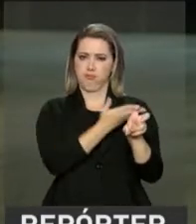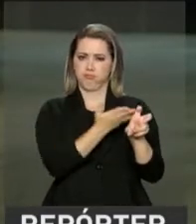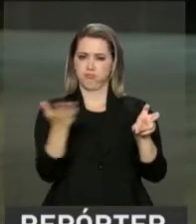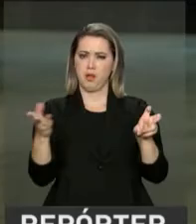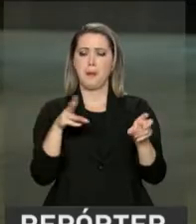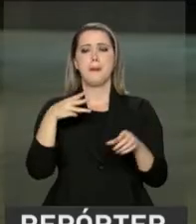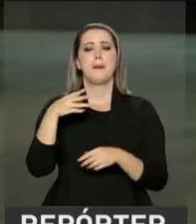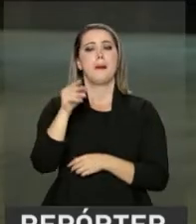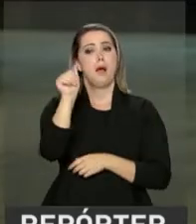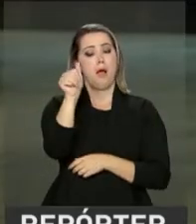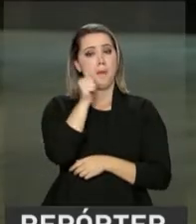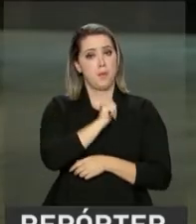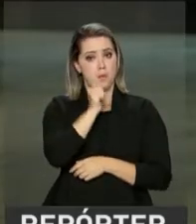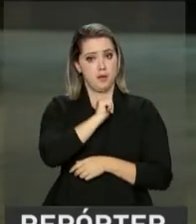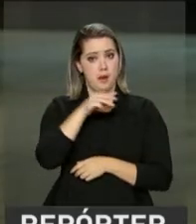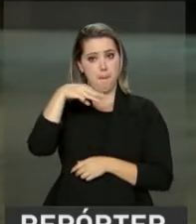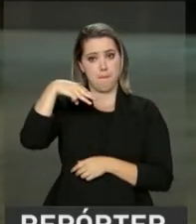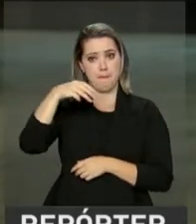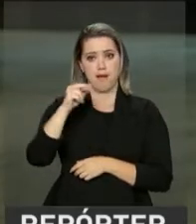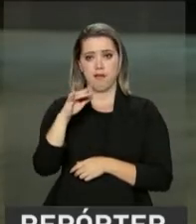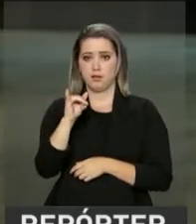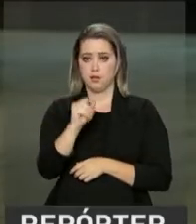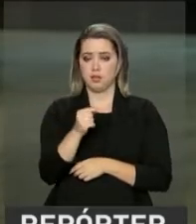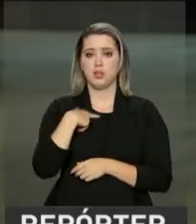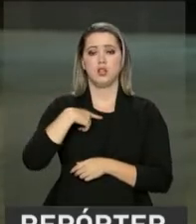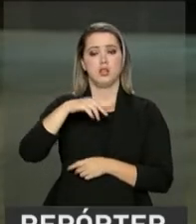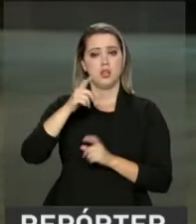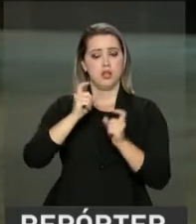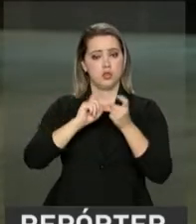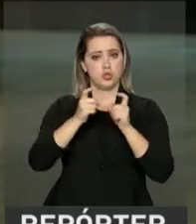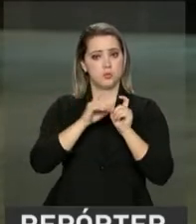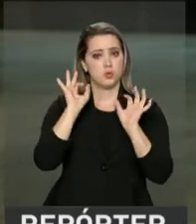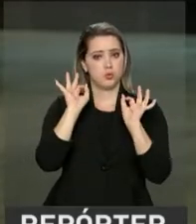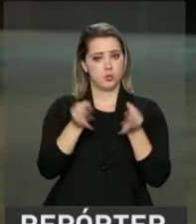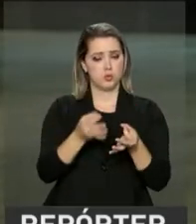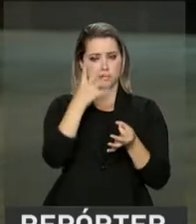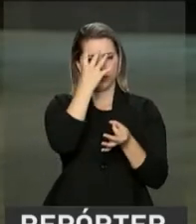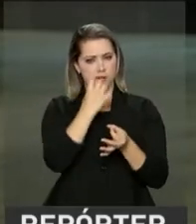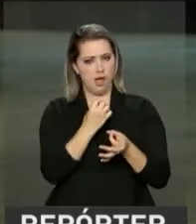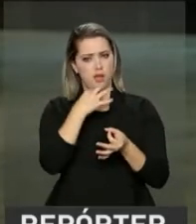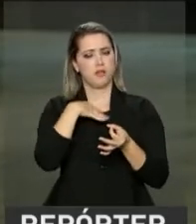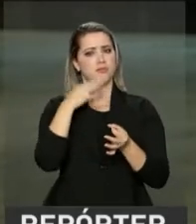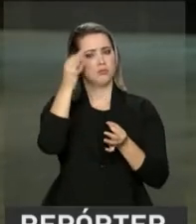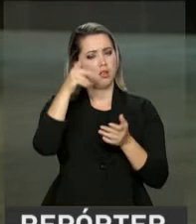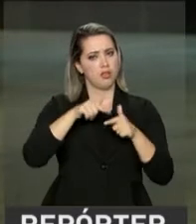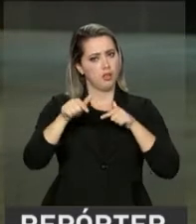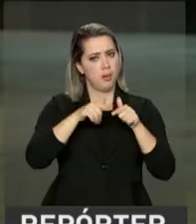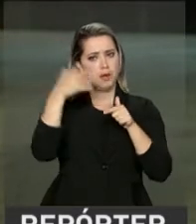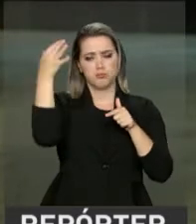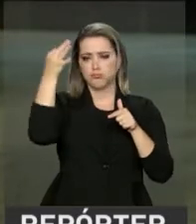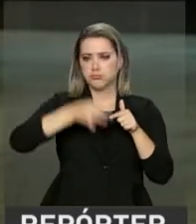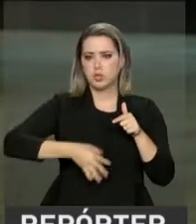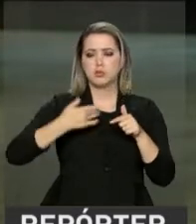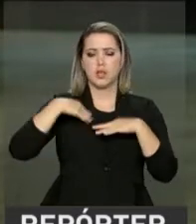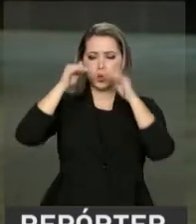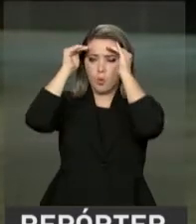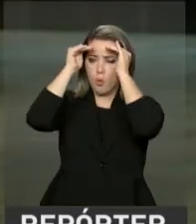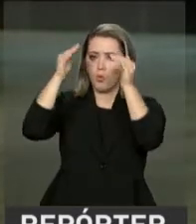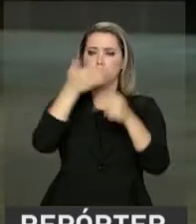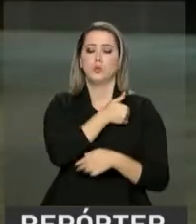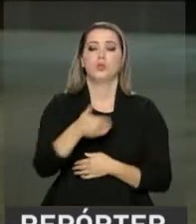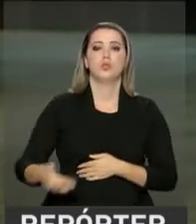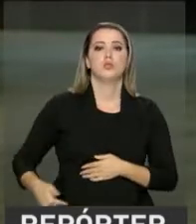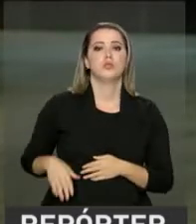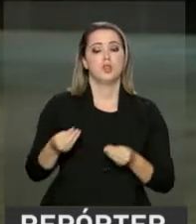silvia bastos comandou o banco de forma honesta competente e séria e que o trabalho dela um governo e